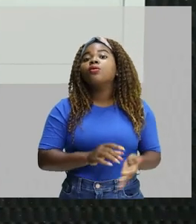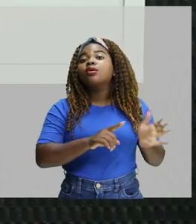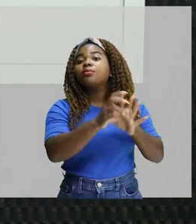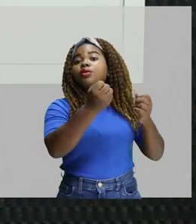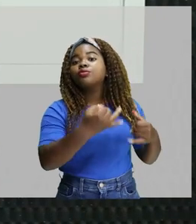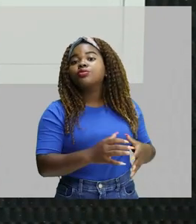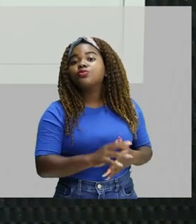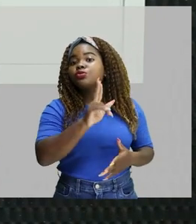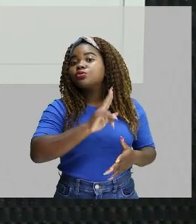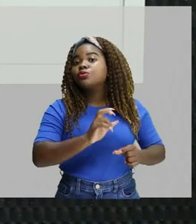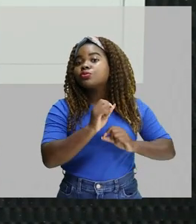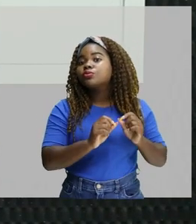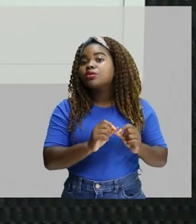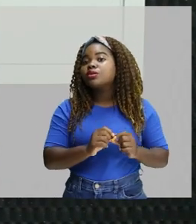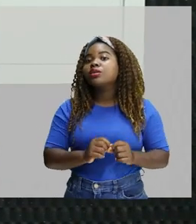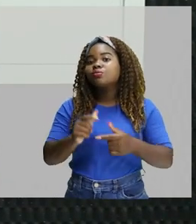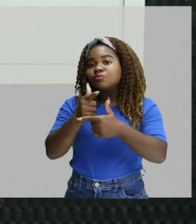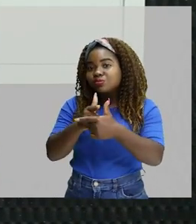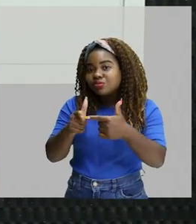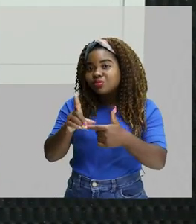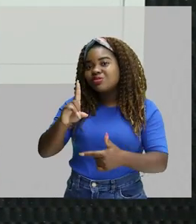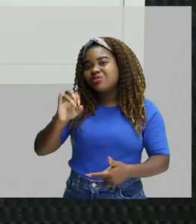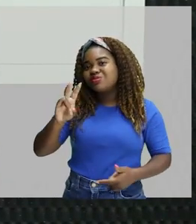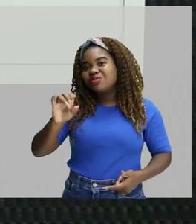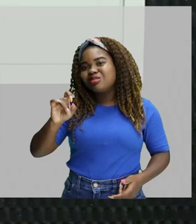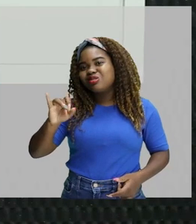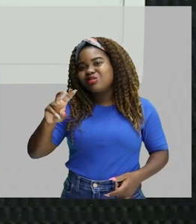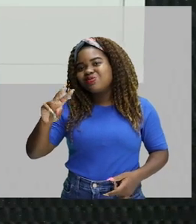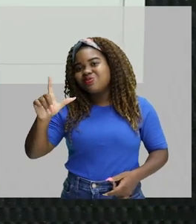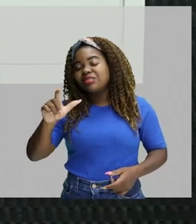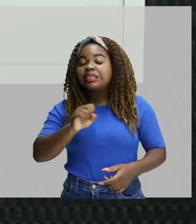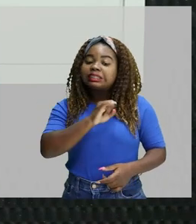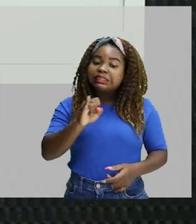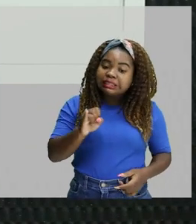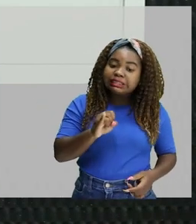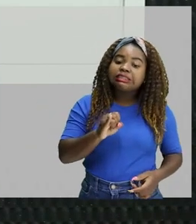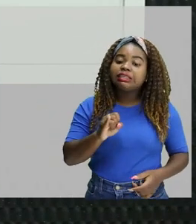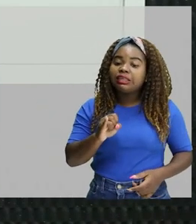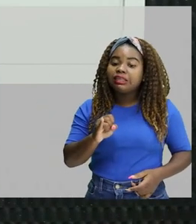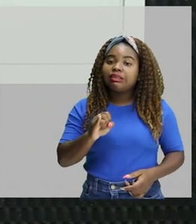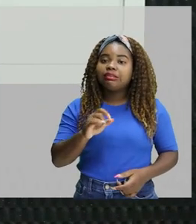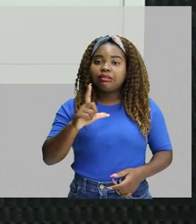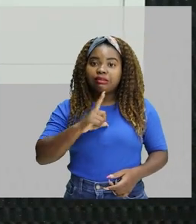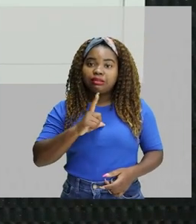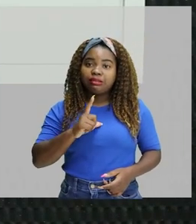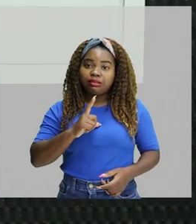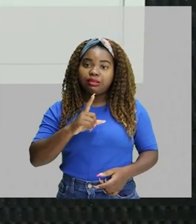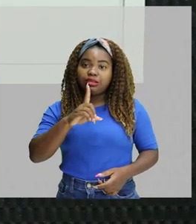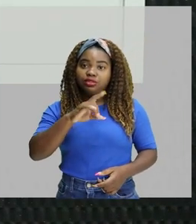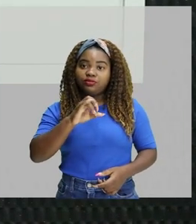ele usou a palavra divisível Ora se é divisível é porque o resto é